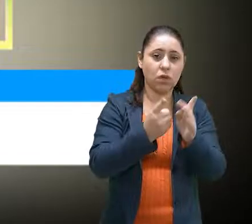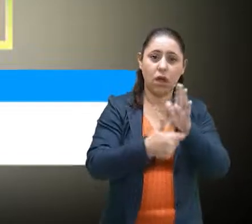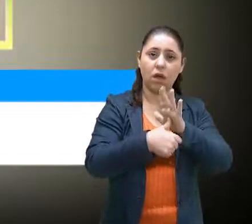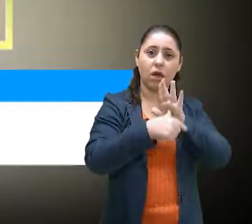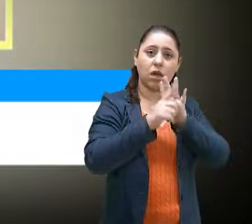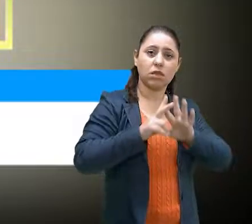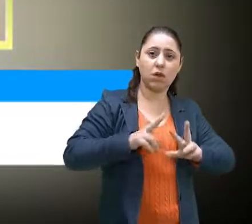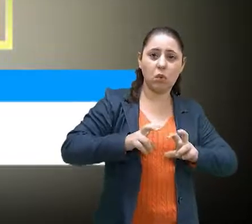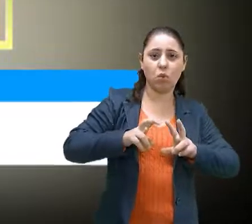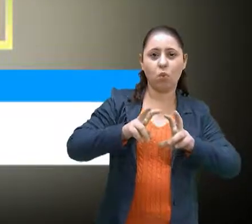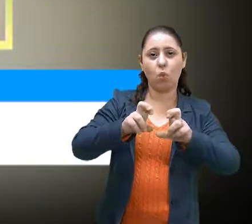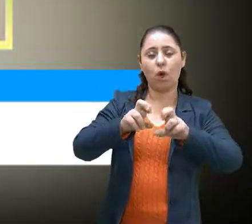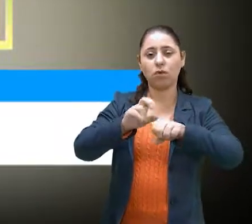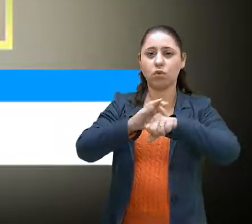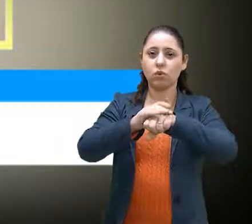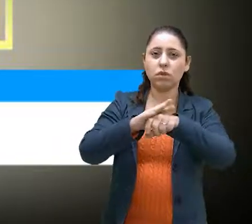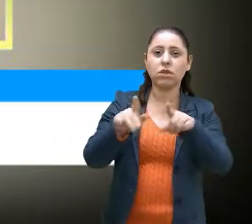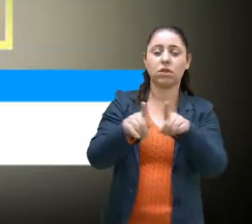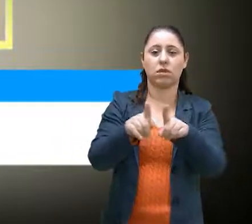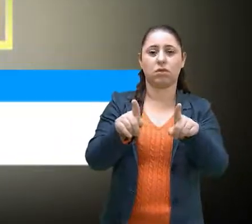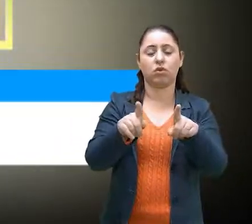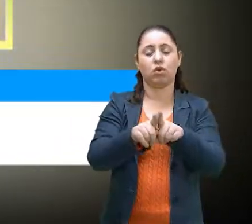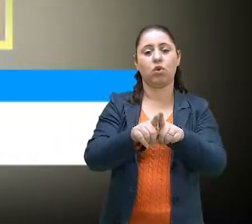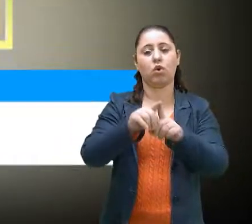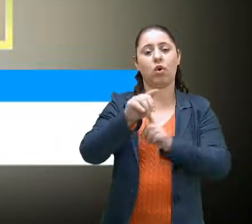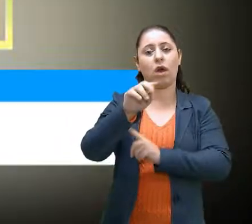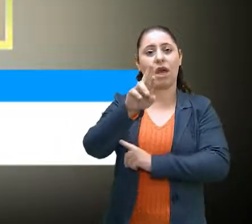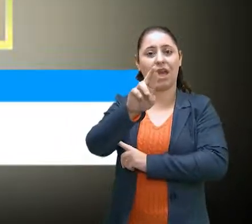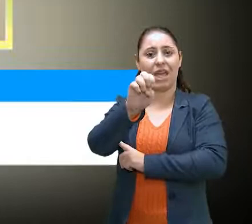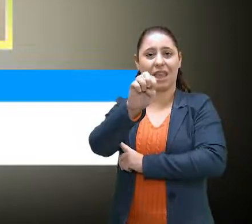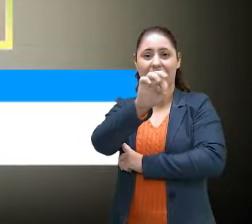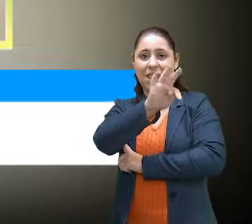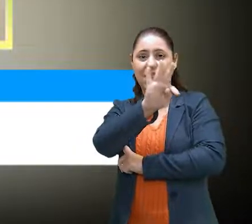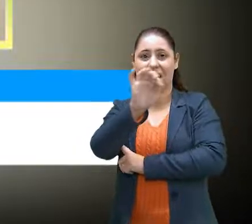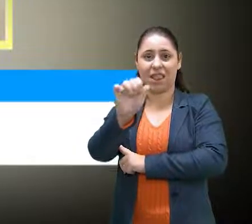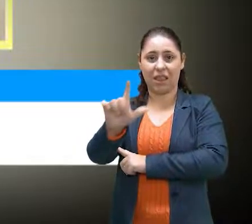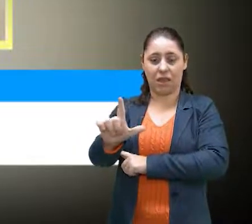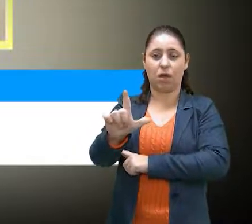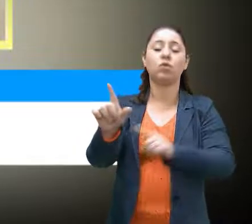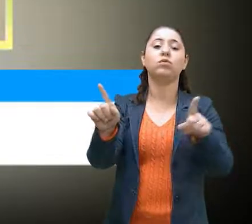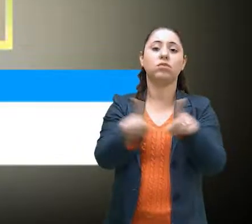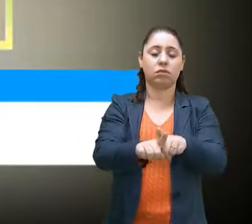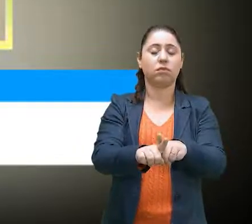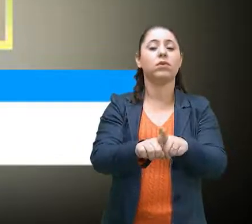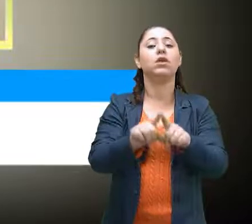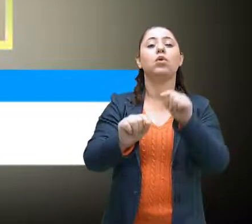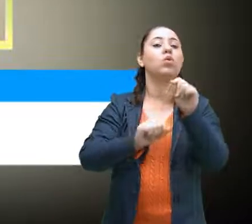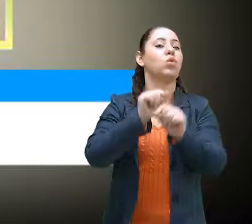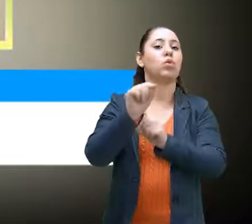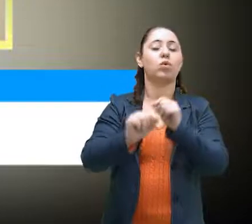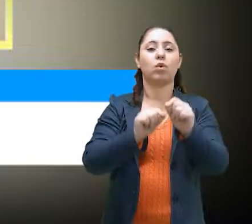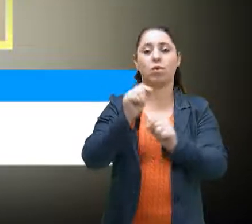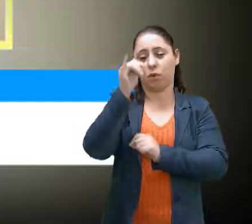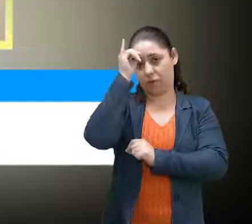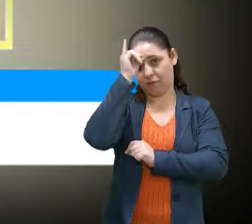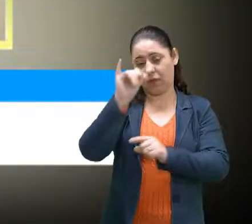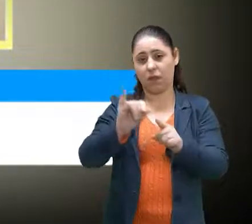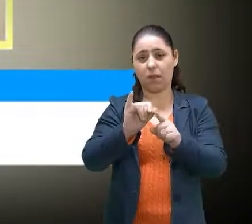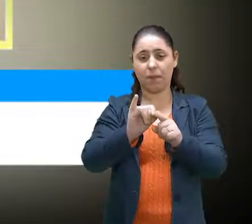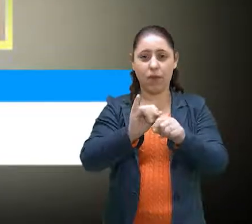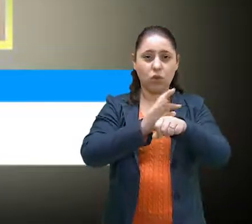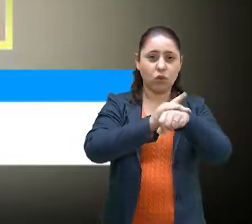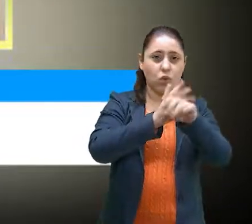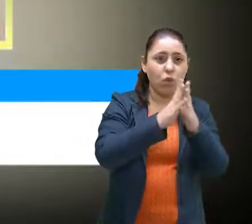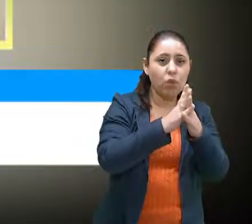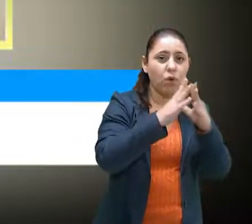descobrir o mais rápido possível essa questão do câncer retal e, dessa forma,